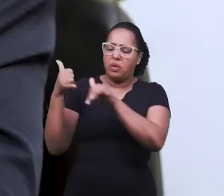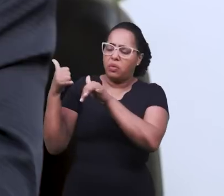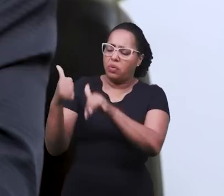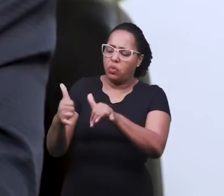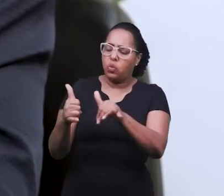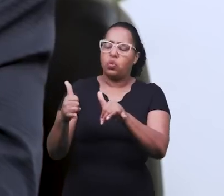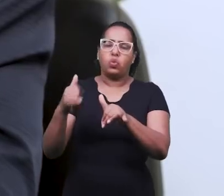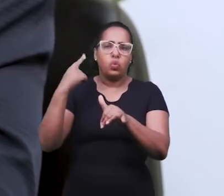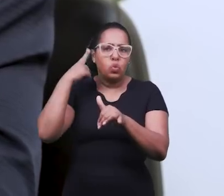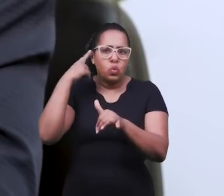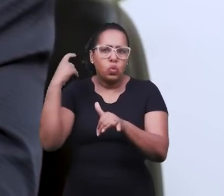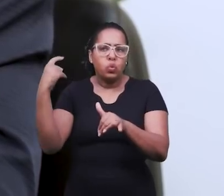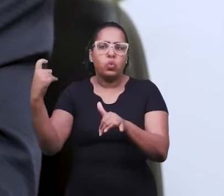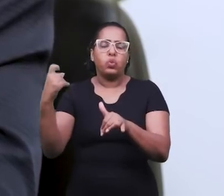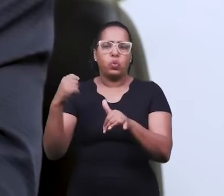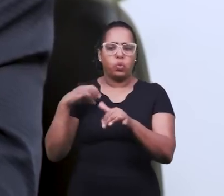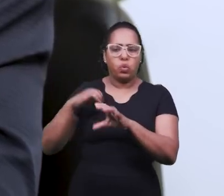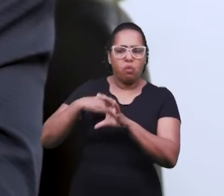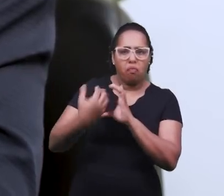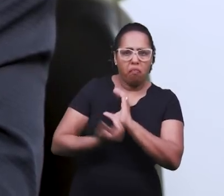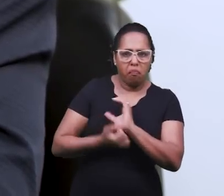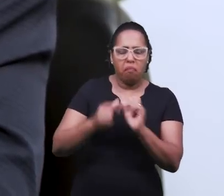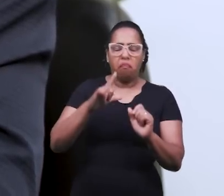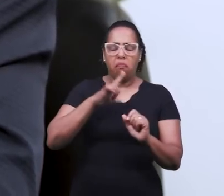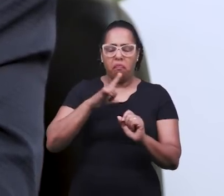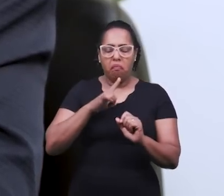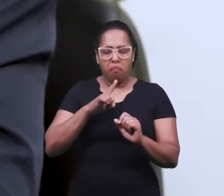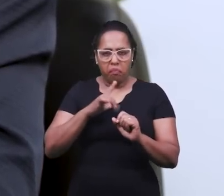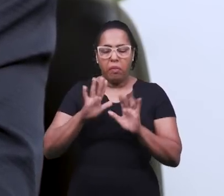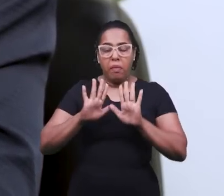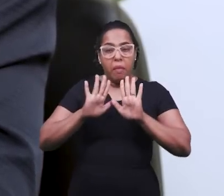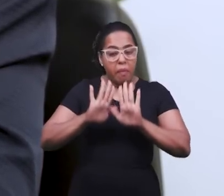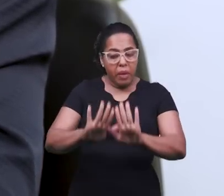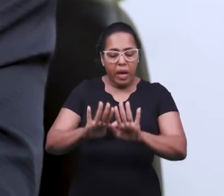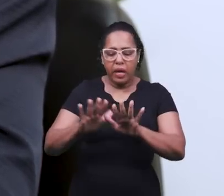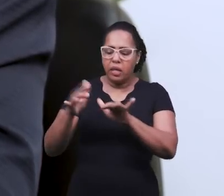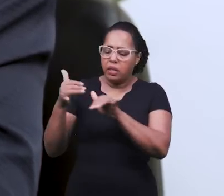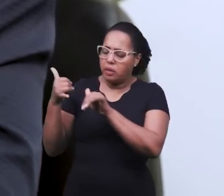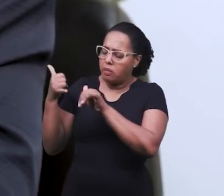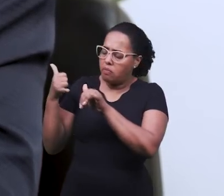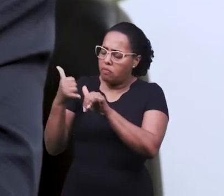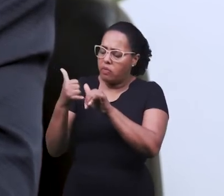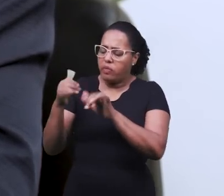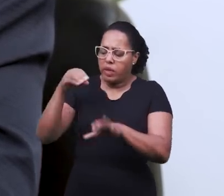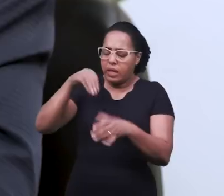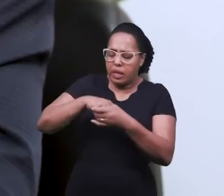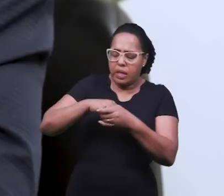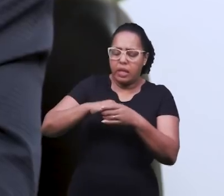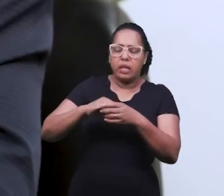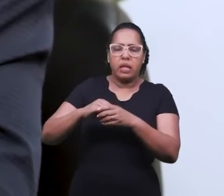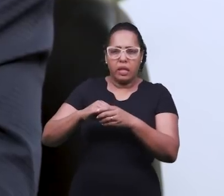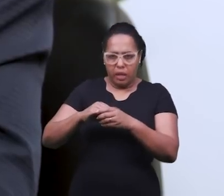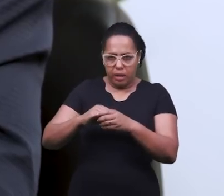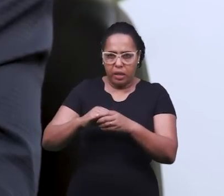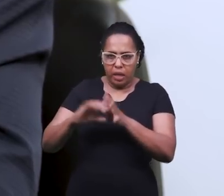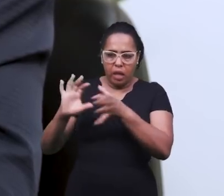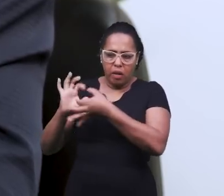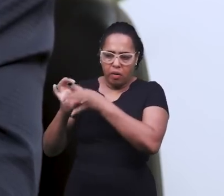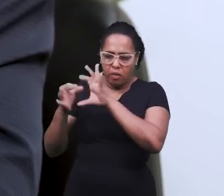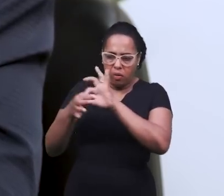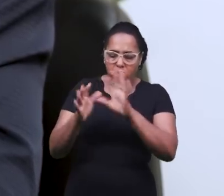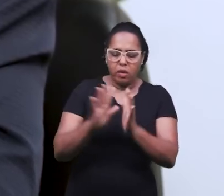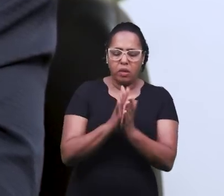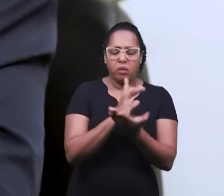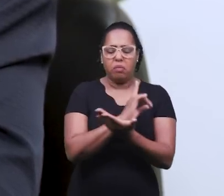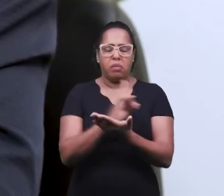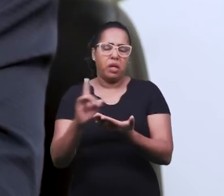tem um som característico e tudo mais. Mas quando nós falamos em trombeta dentro do contexto bíblico,